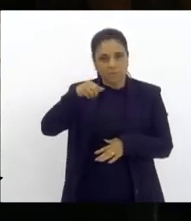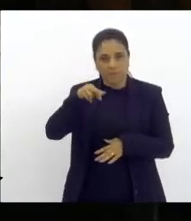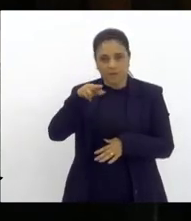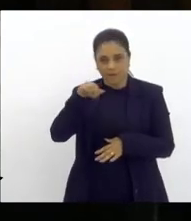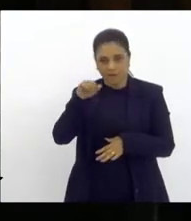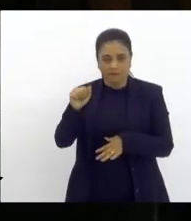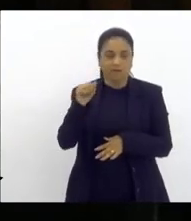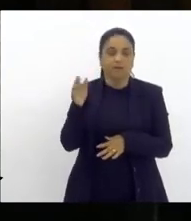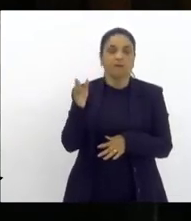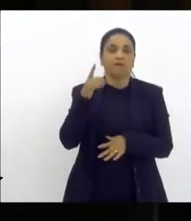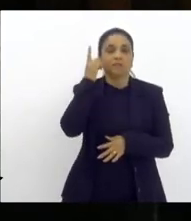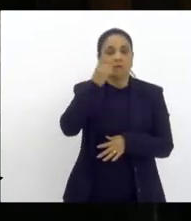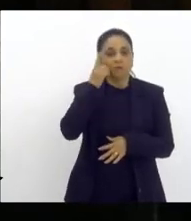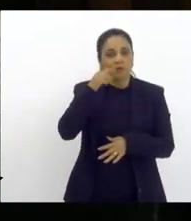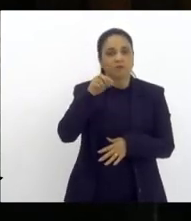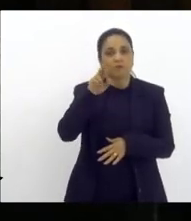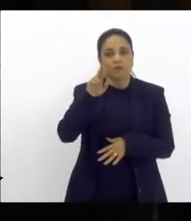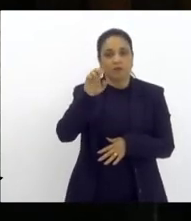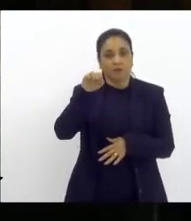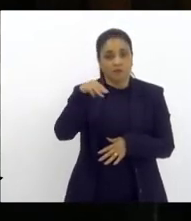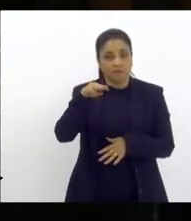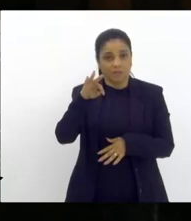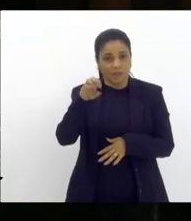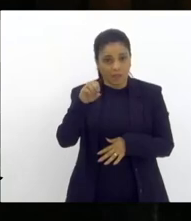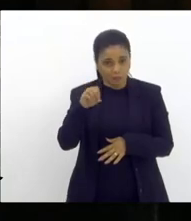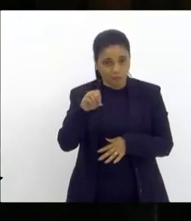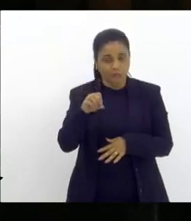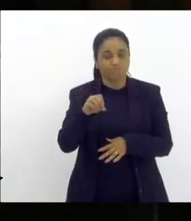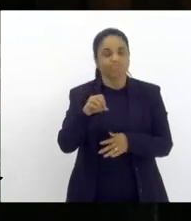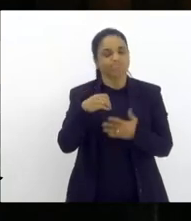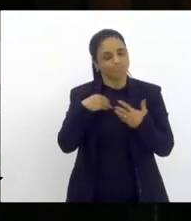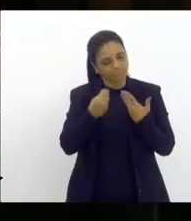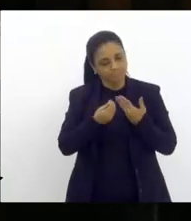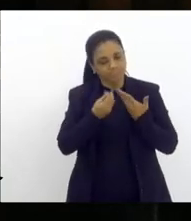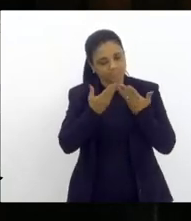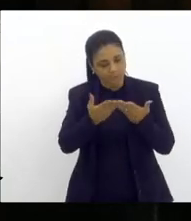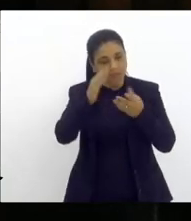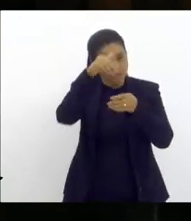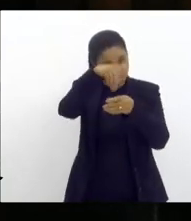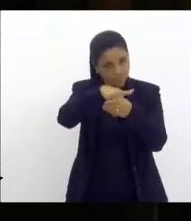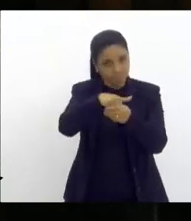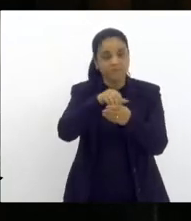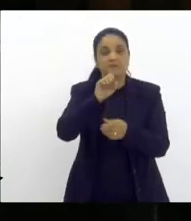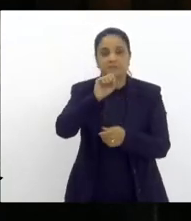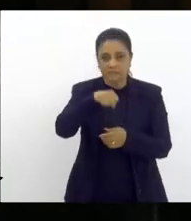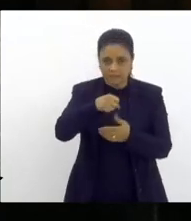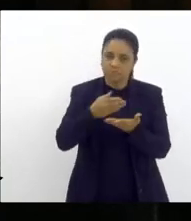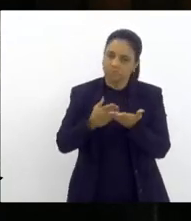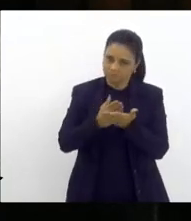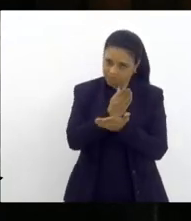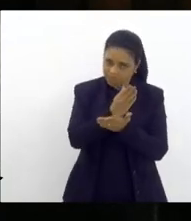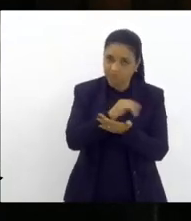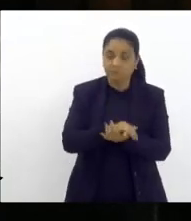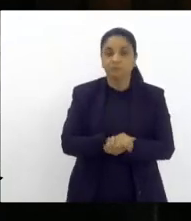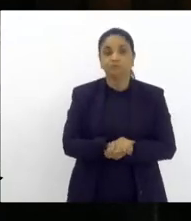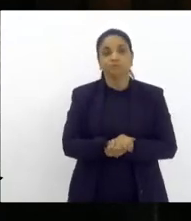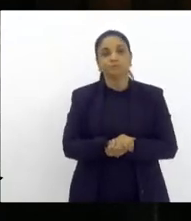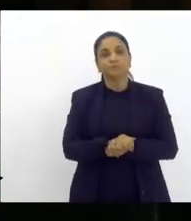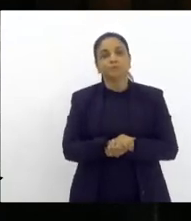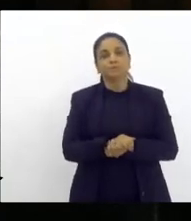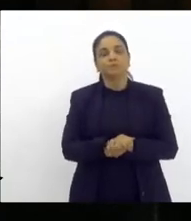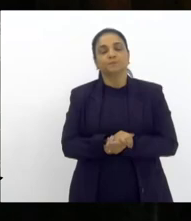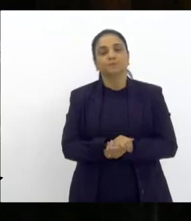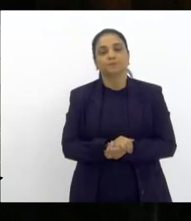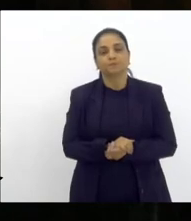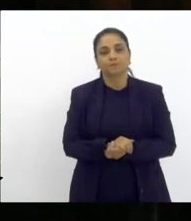Renato tanto é meritório que recebeu nosso voto sim favorável acontece que